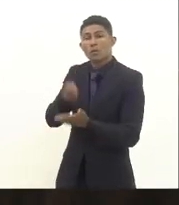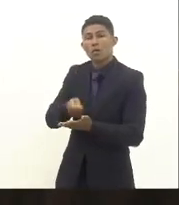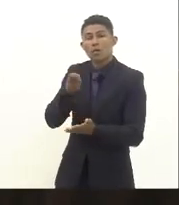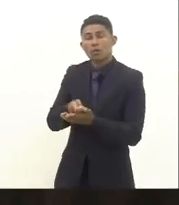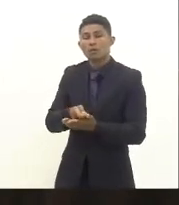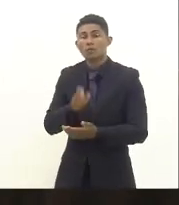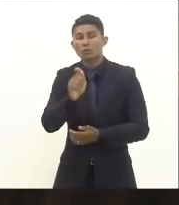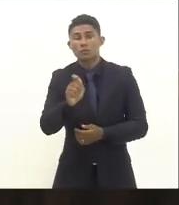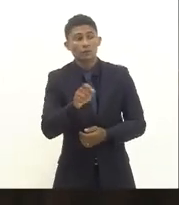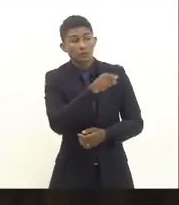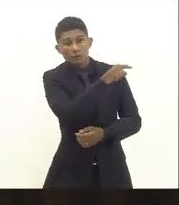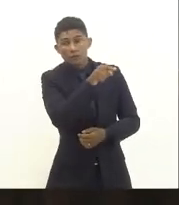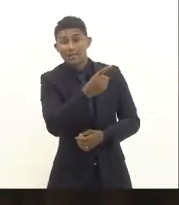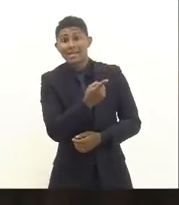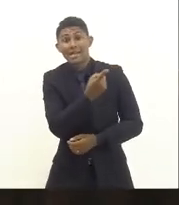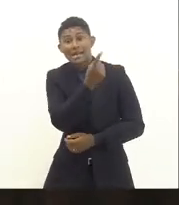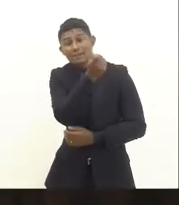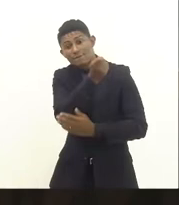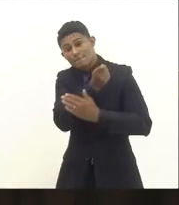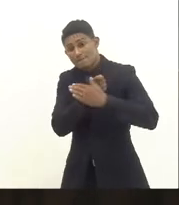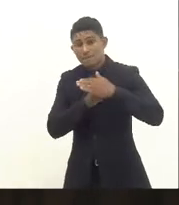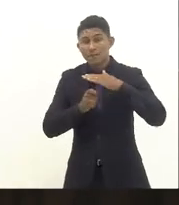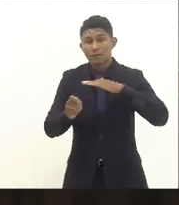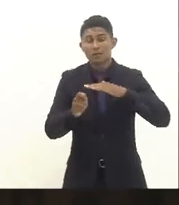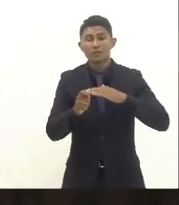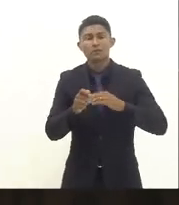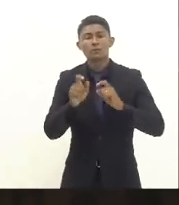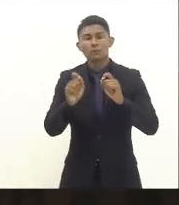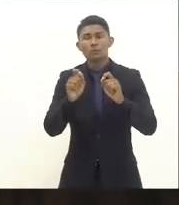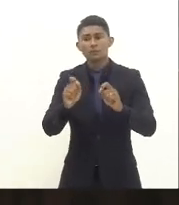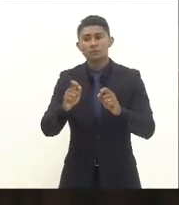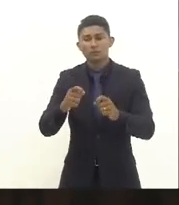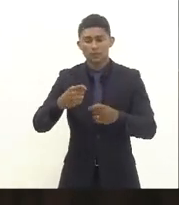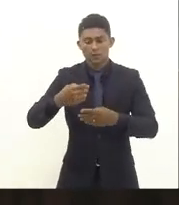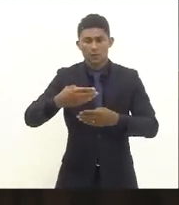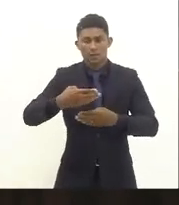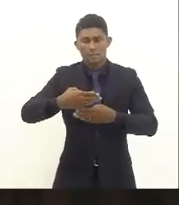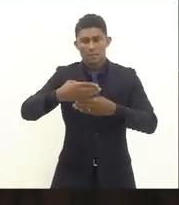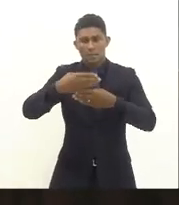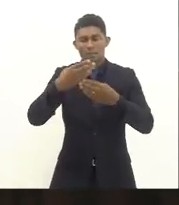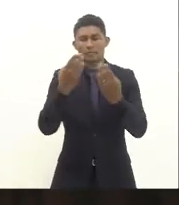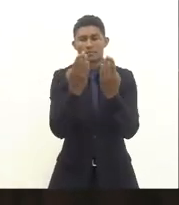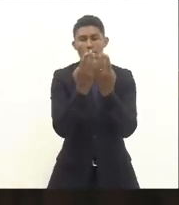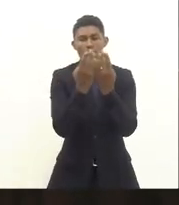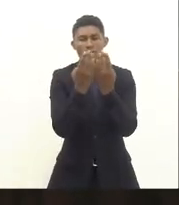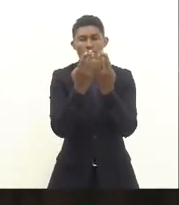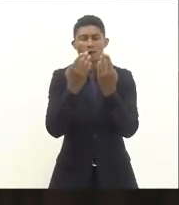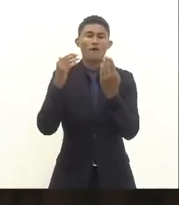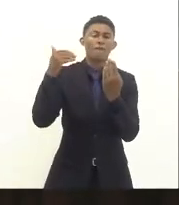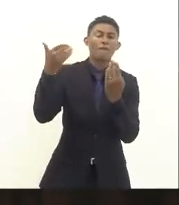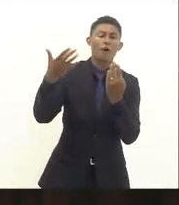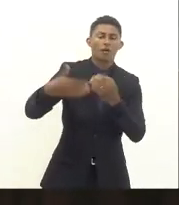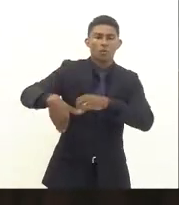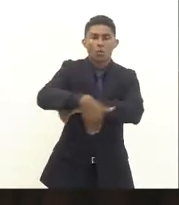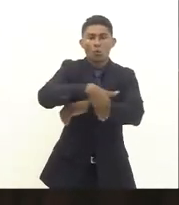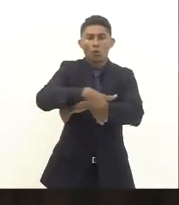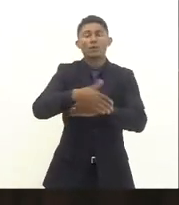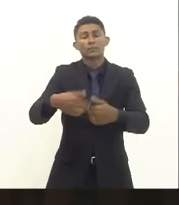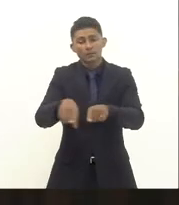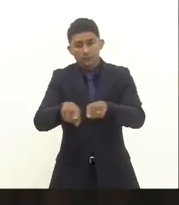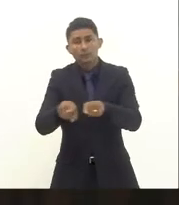investimento fora do portão para fora da rua e tem que saber se esses